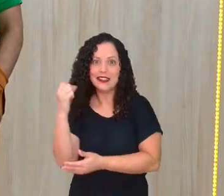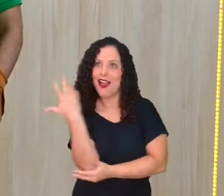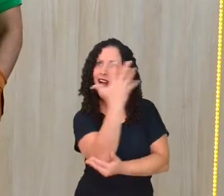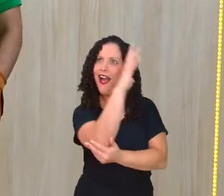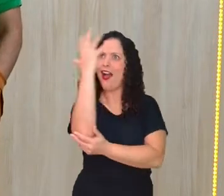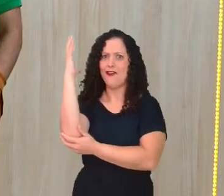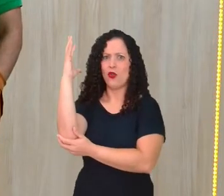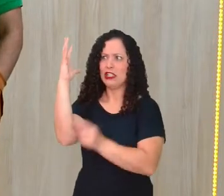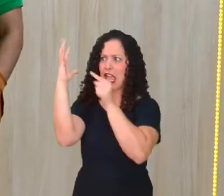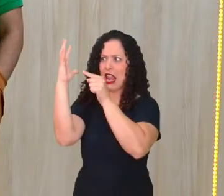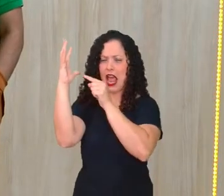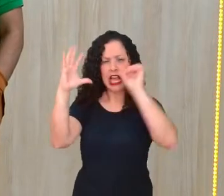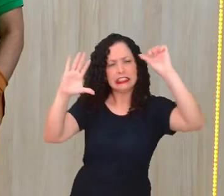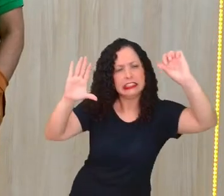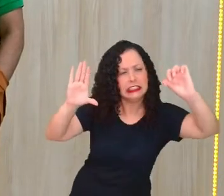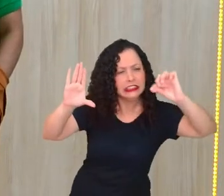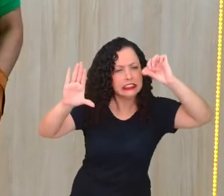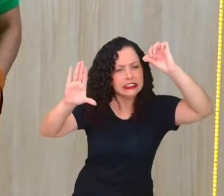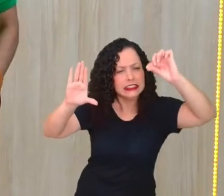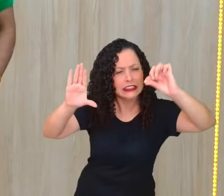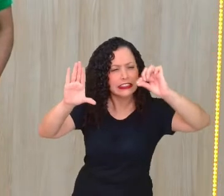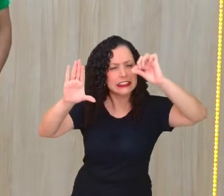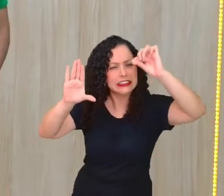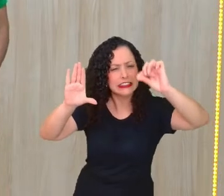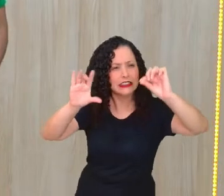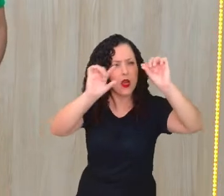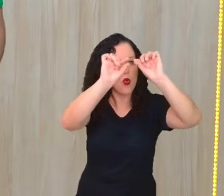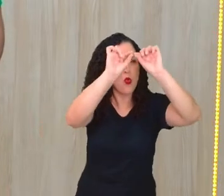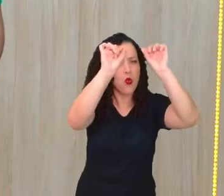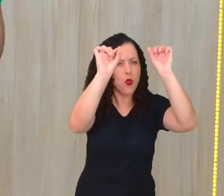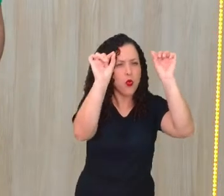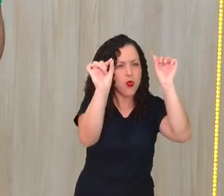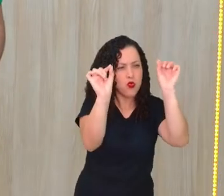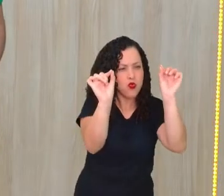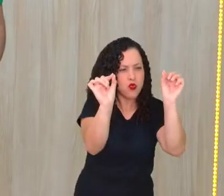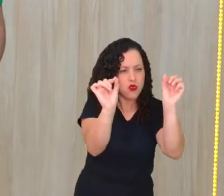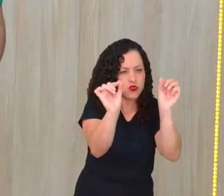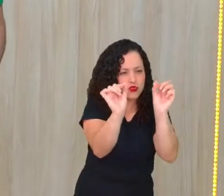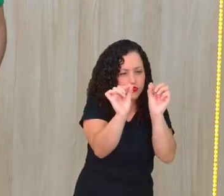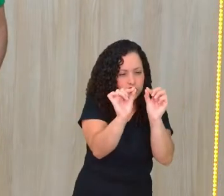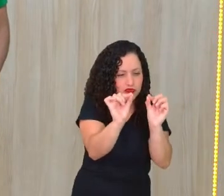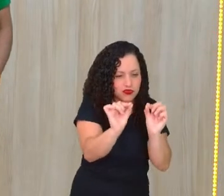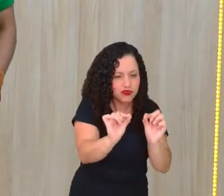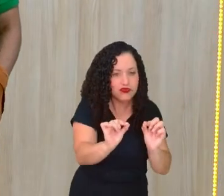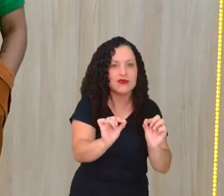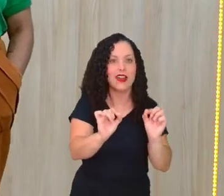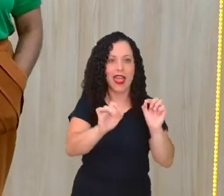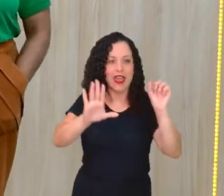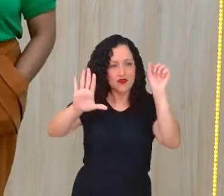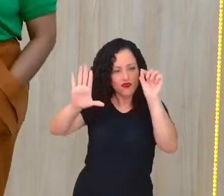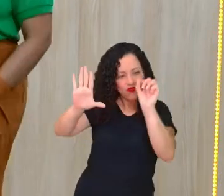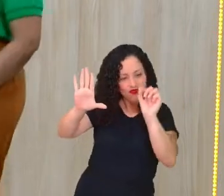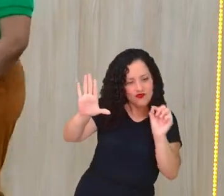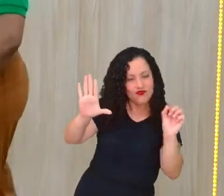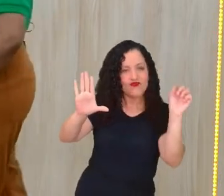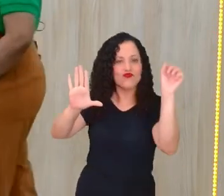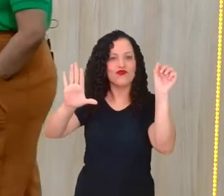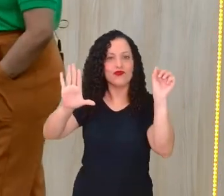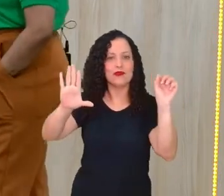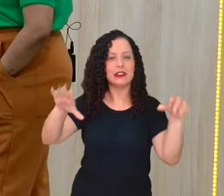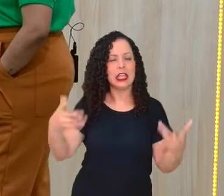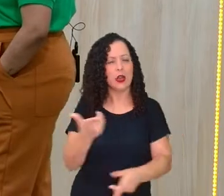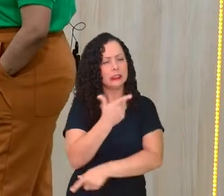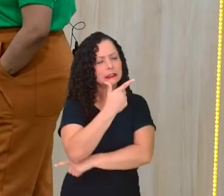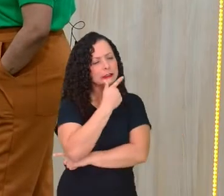aí, coincidentemente, ela vai começar a abordar as coisas que pertencem à árvore. Vamos ver o que é que ela faz.